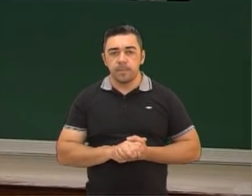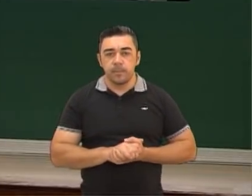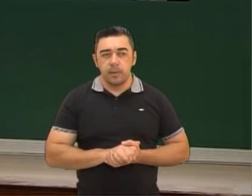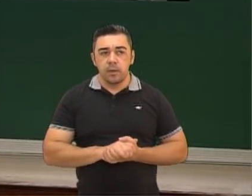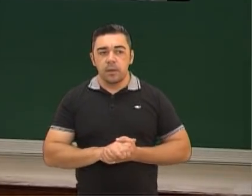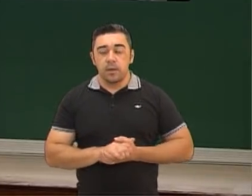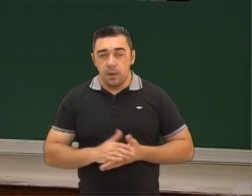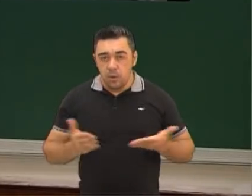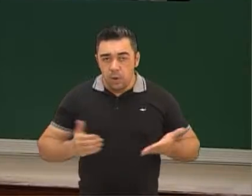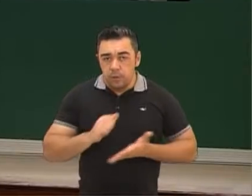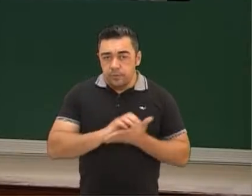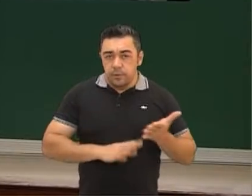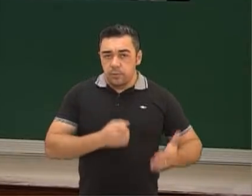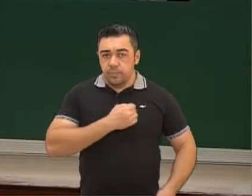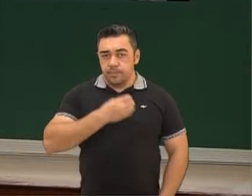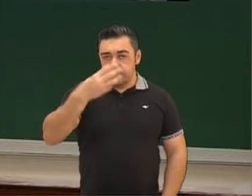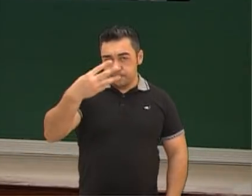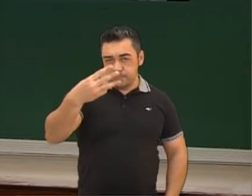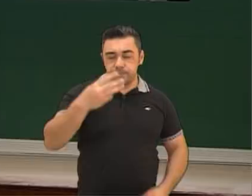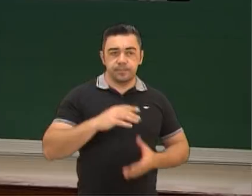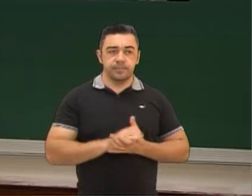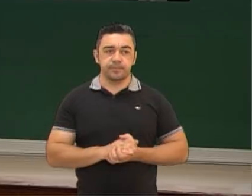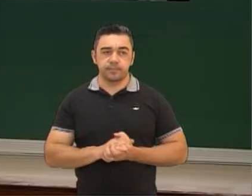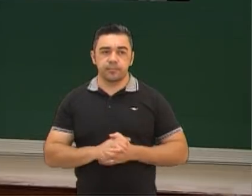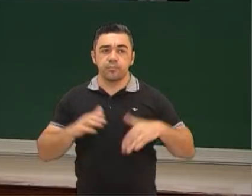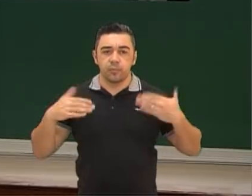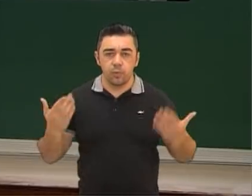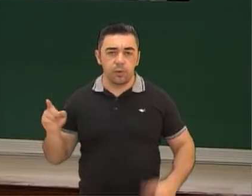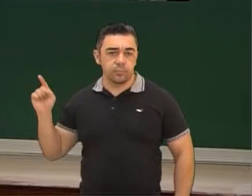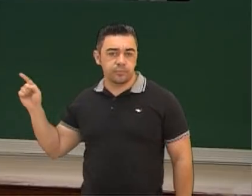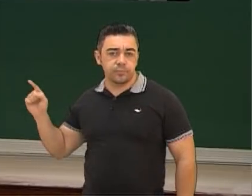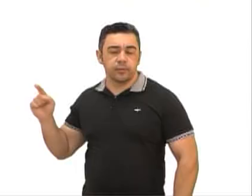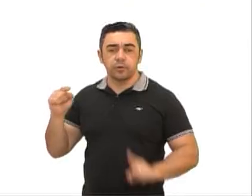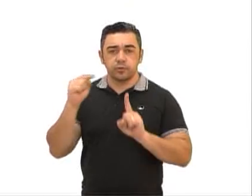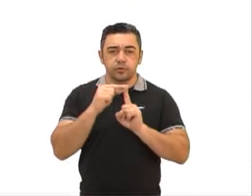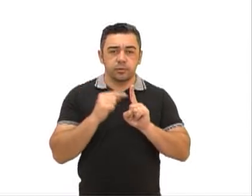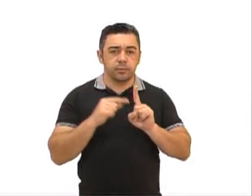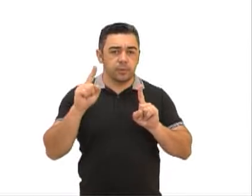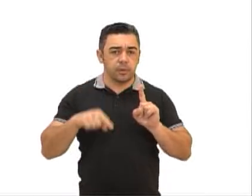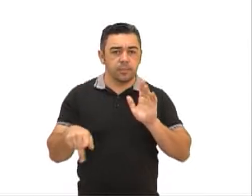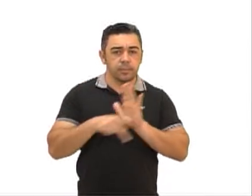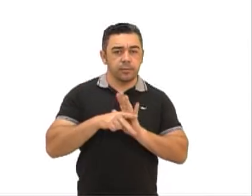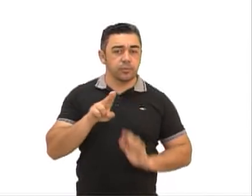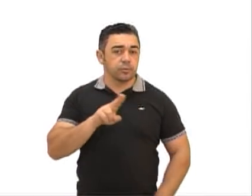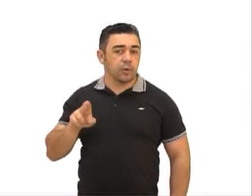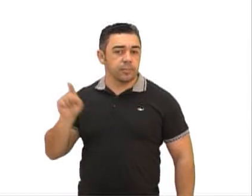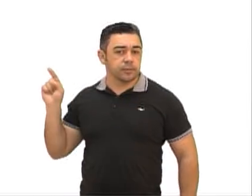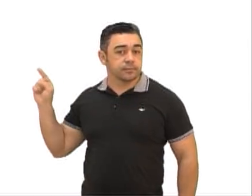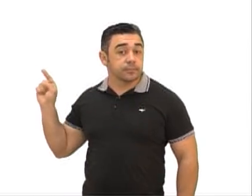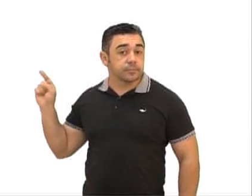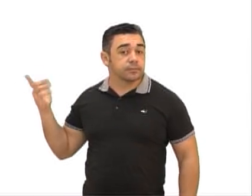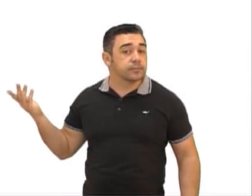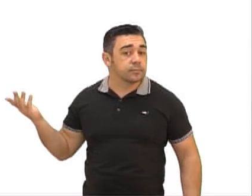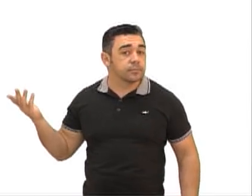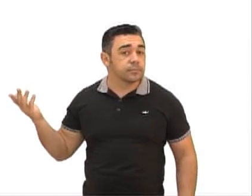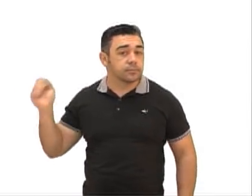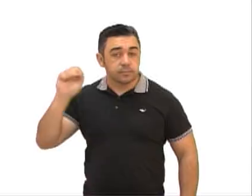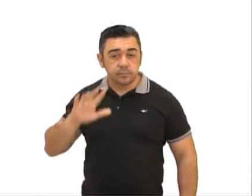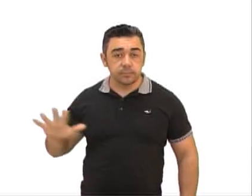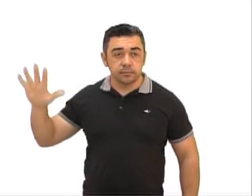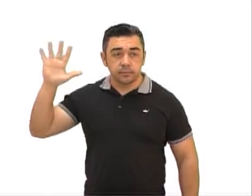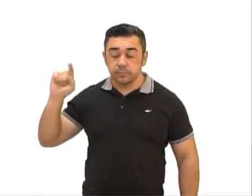Nosso terceiro exercício, então. Qual modalidade circense representa a imagem? Né? Então, temos